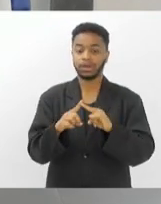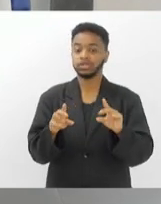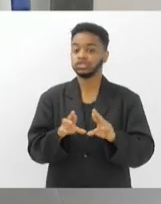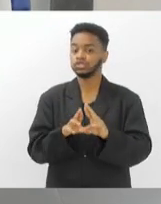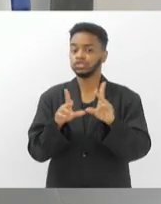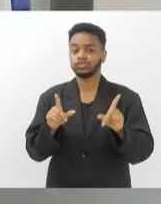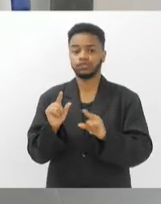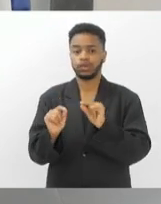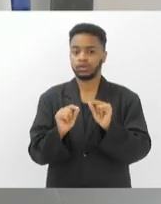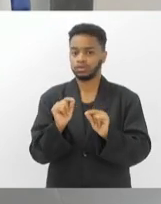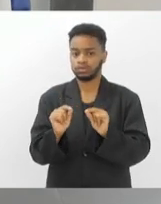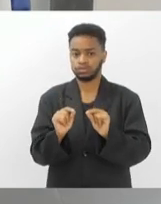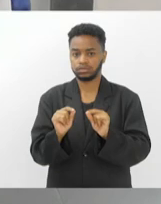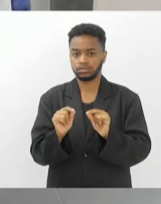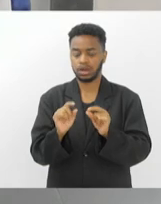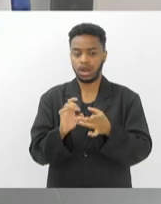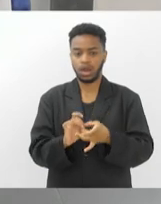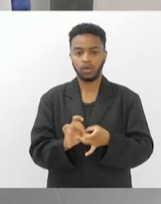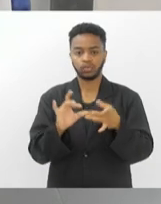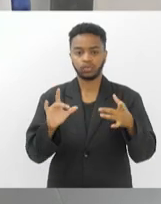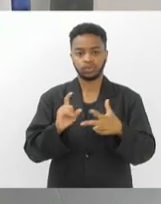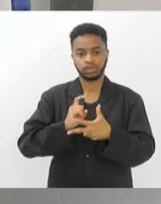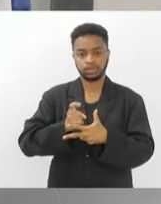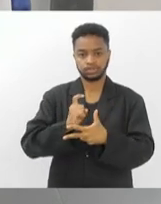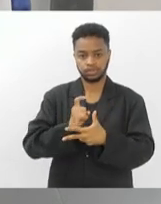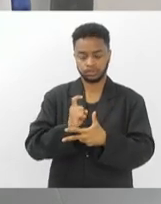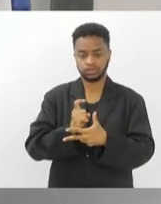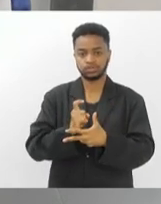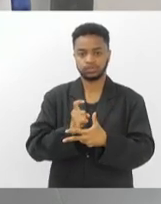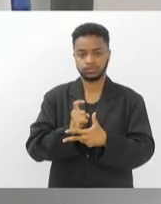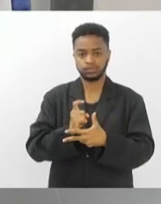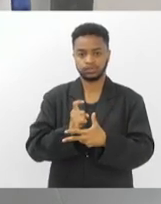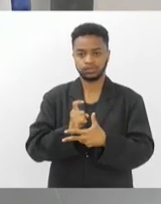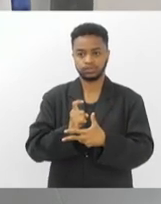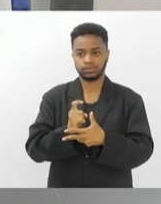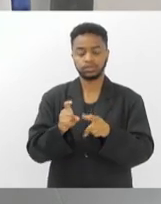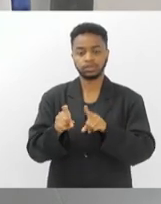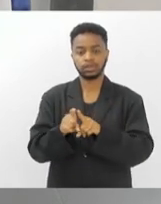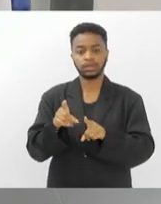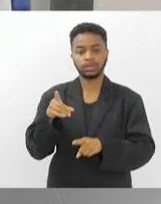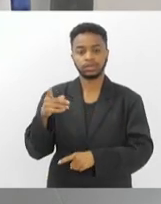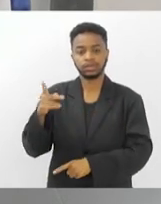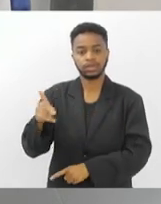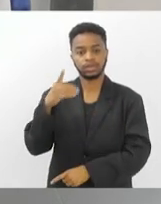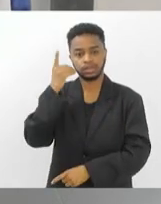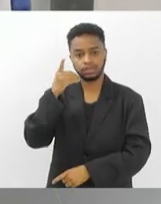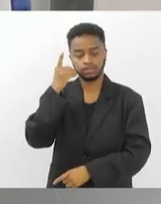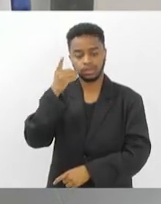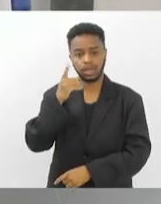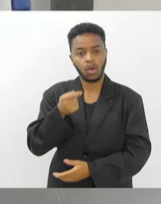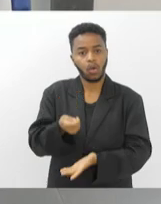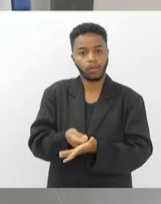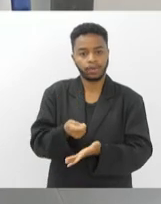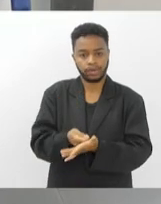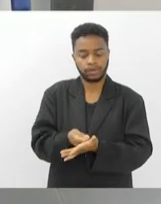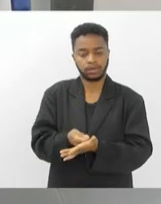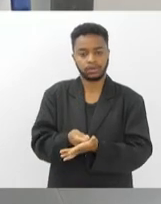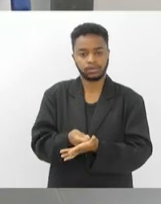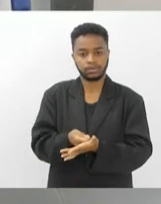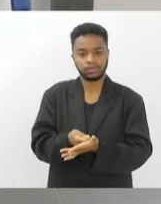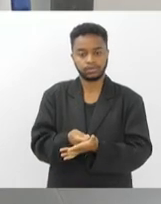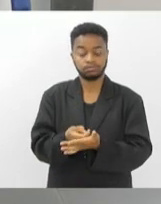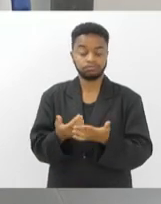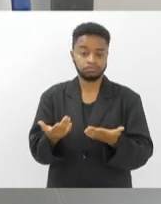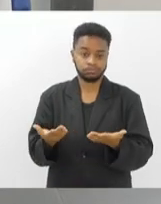que ela autoriza o poder executivo e o do deputado André Ziciliano, ela é impositiva, até